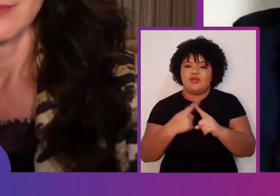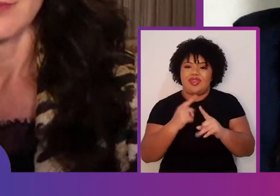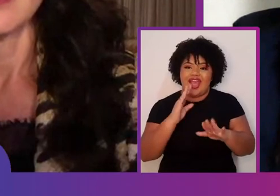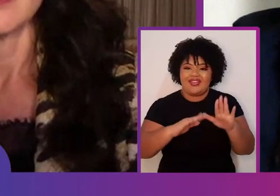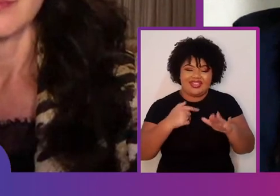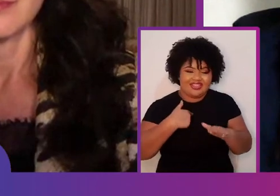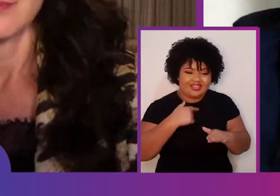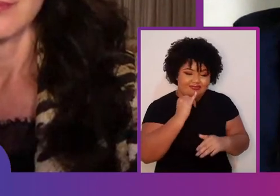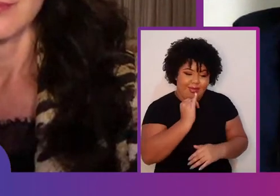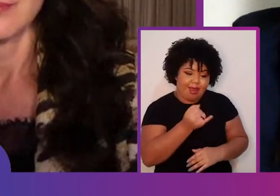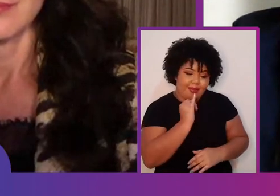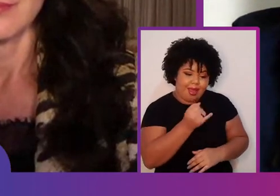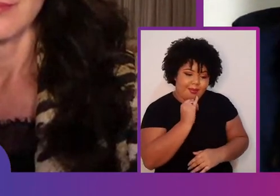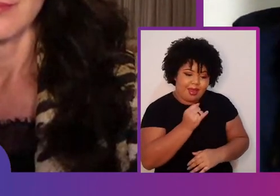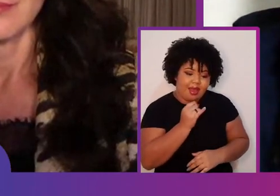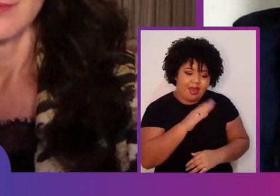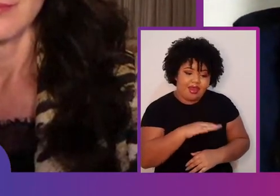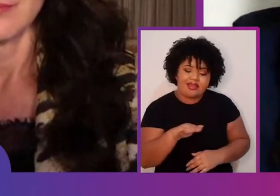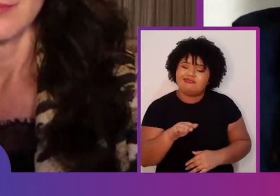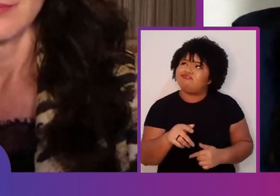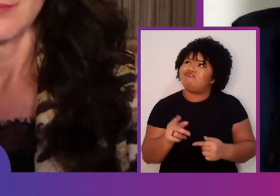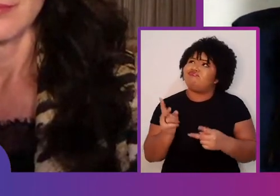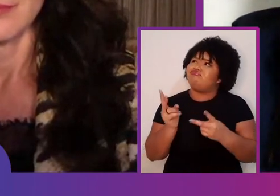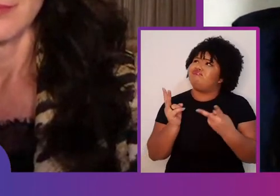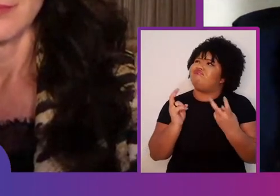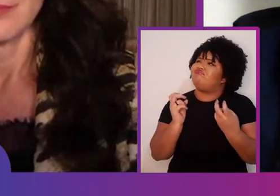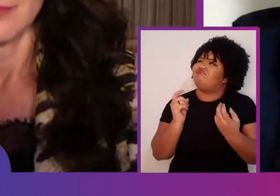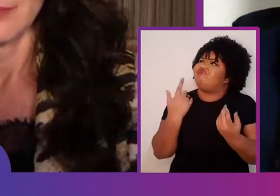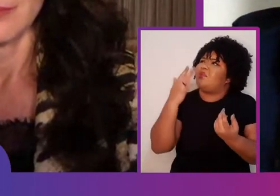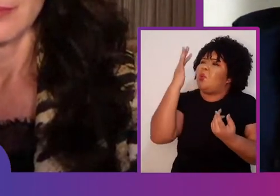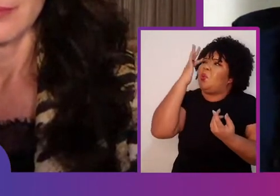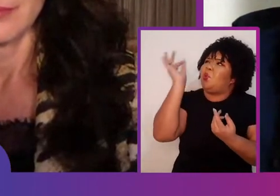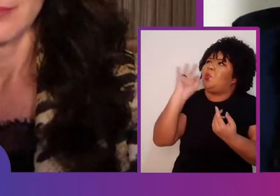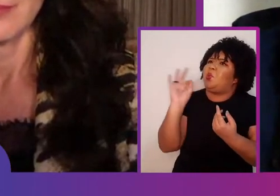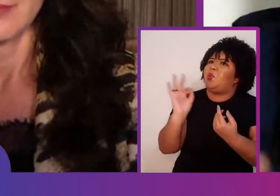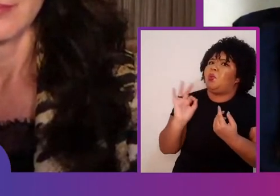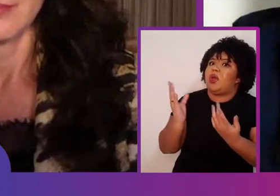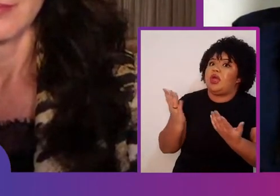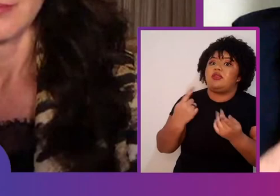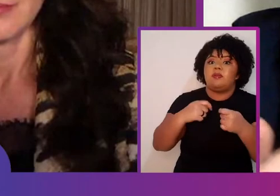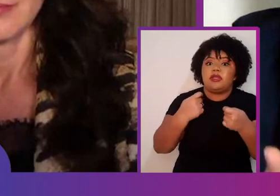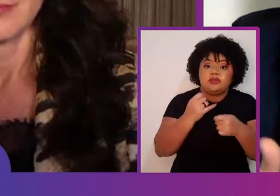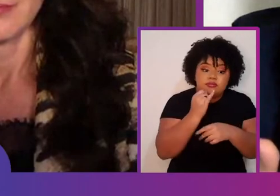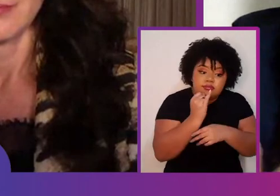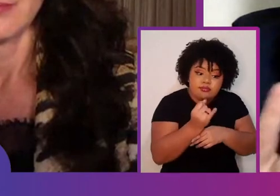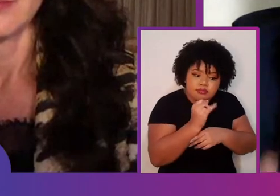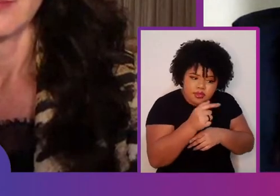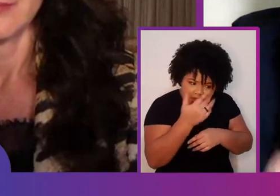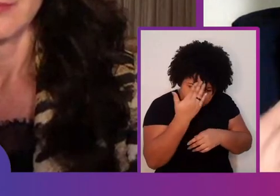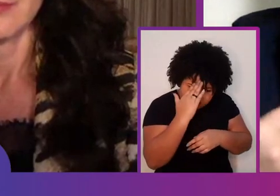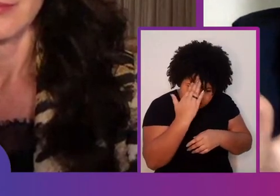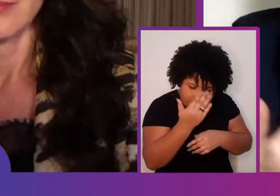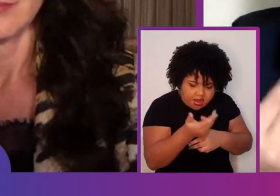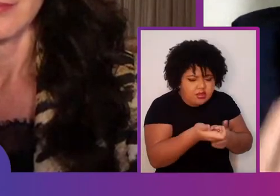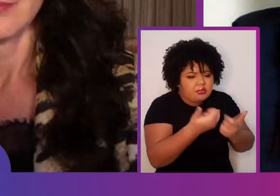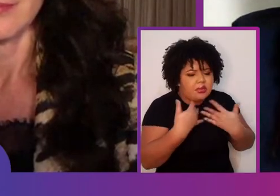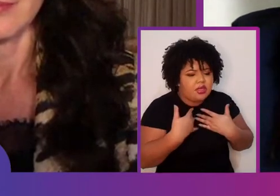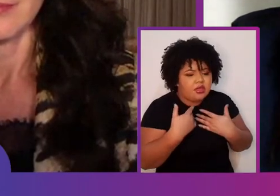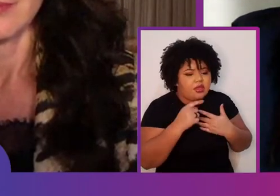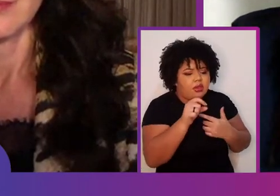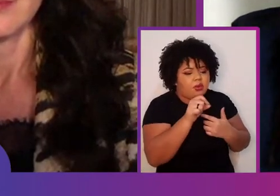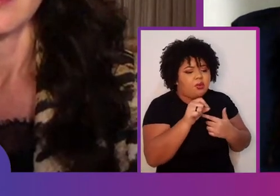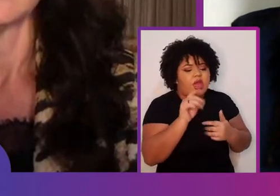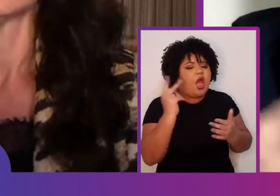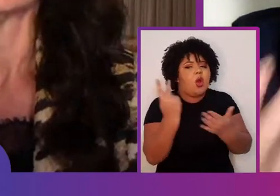nós precisamos o tempo todo checar o que que a criança está entendendo com aquilo que a gente está dizendo. Pedir que ela repita, pedir que ela nos explique o que